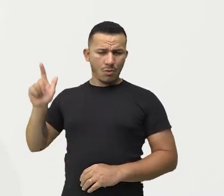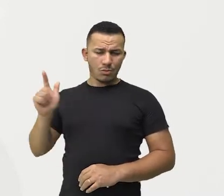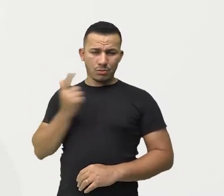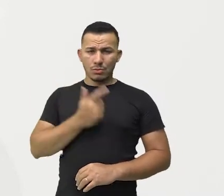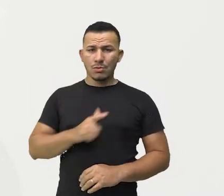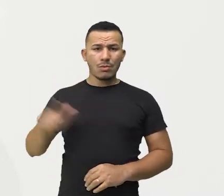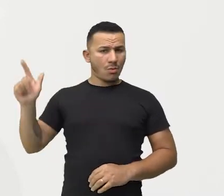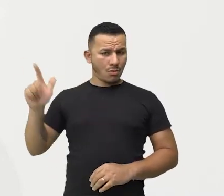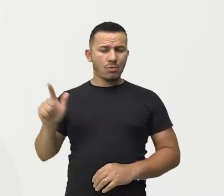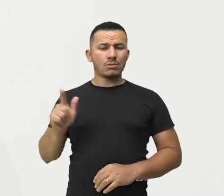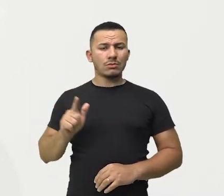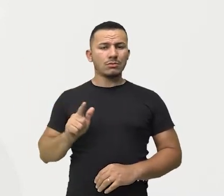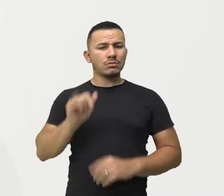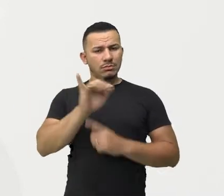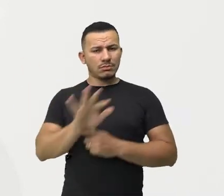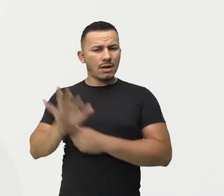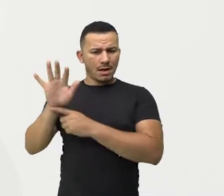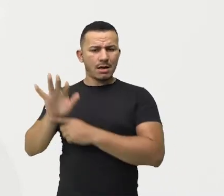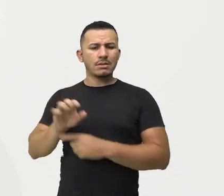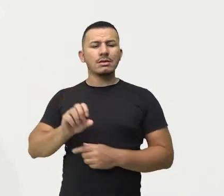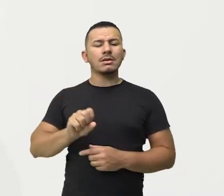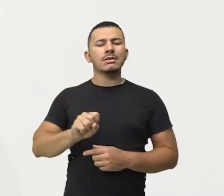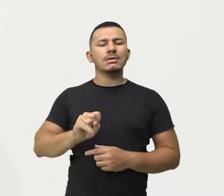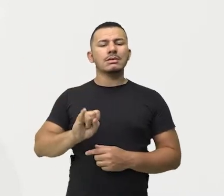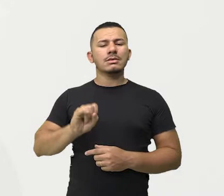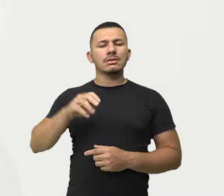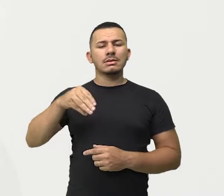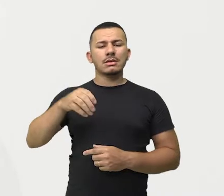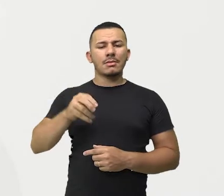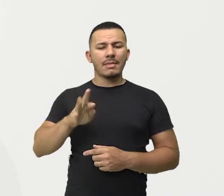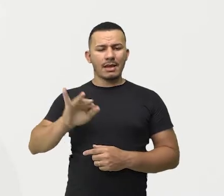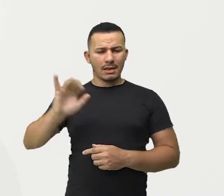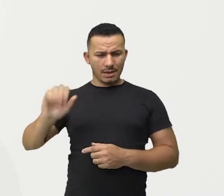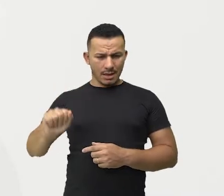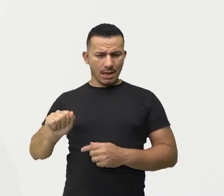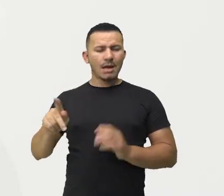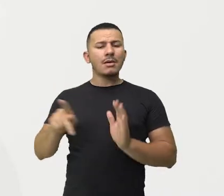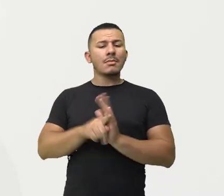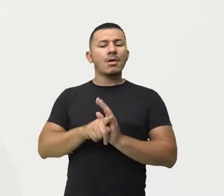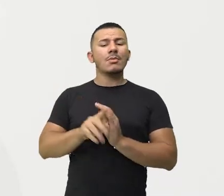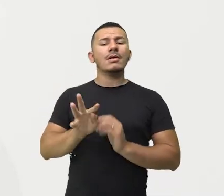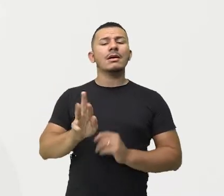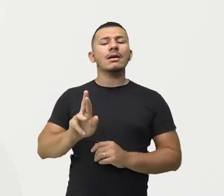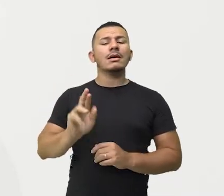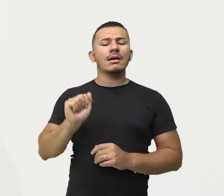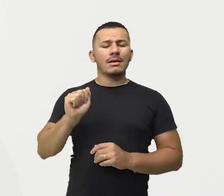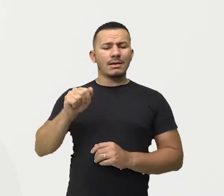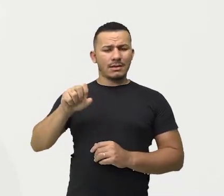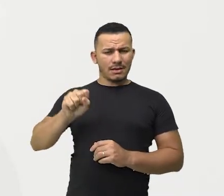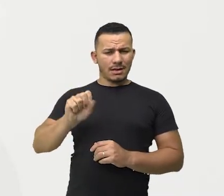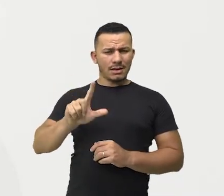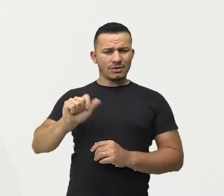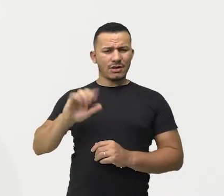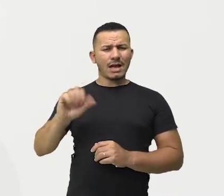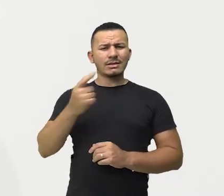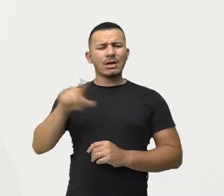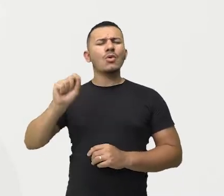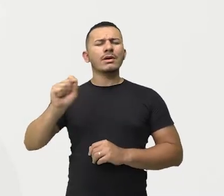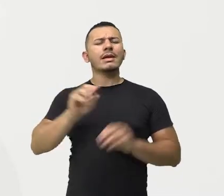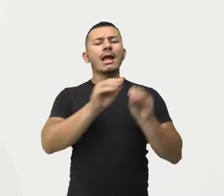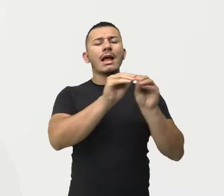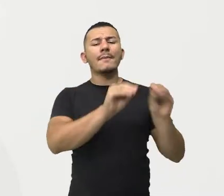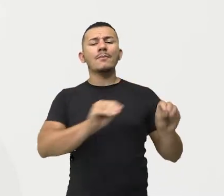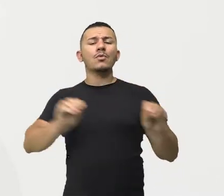de simetria. Simetria de translação. A simetria de translação, pessoal, é quando eu desloco